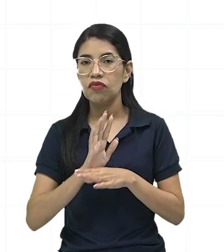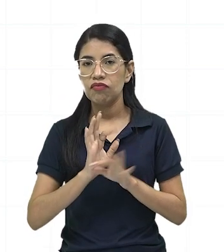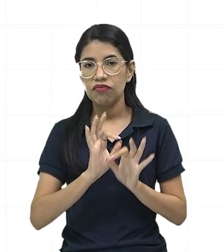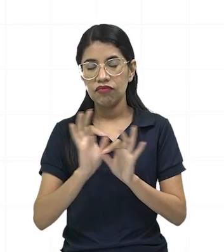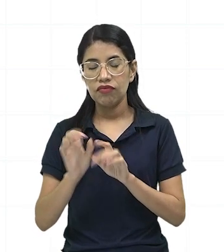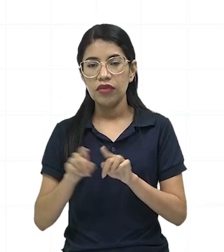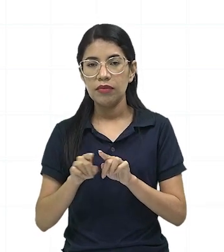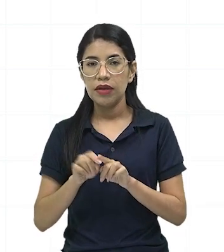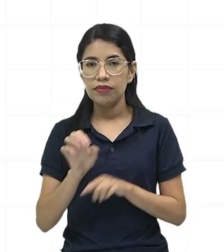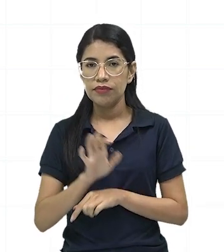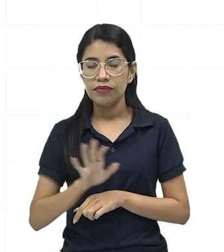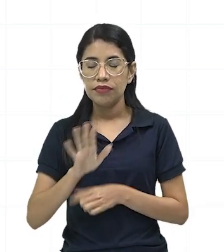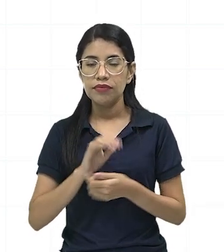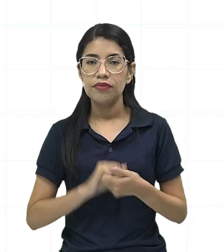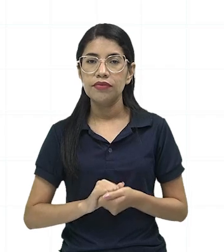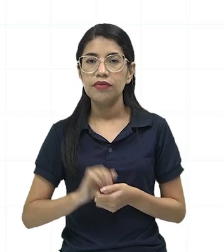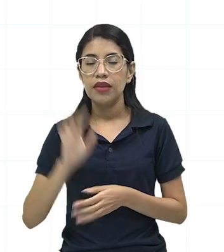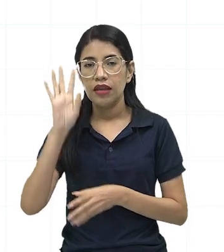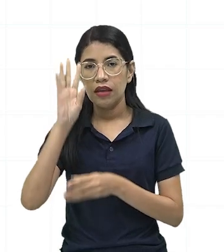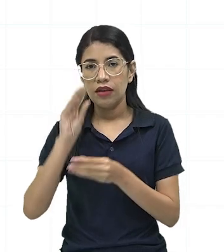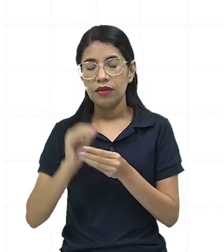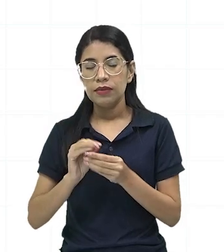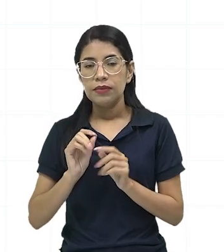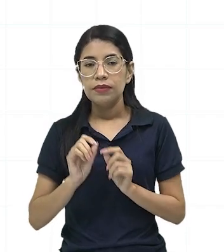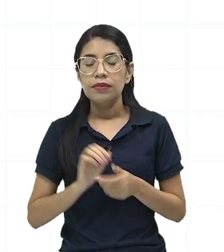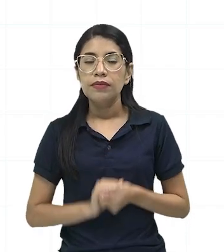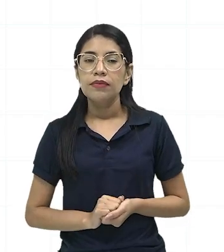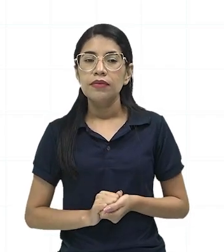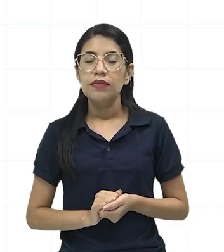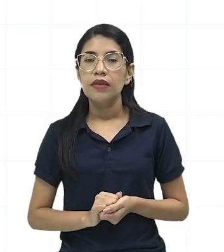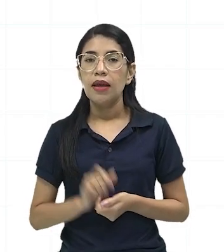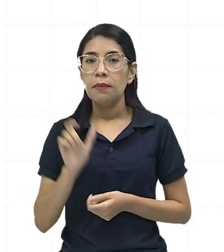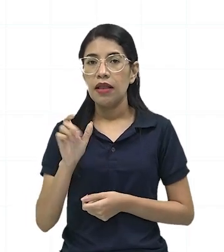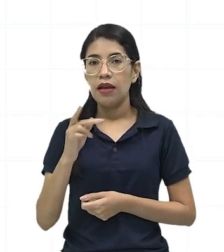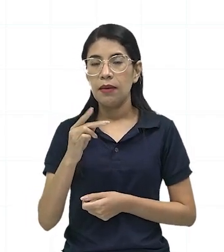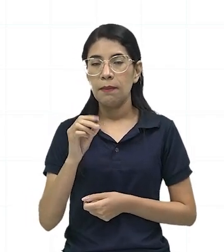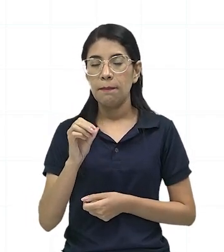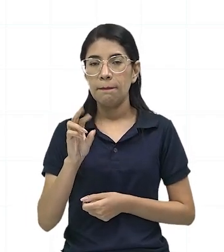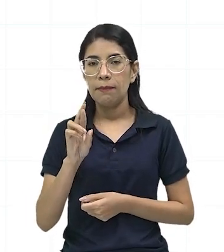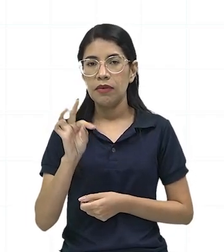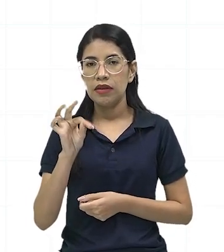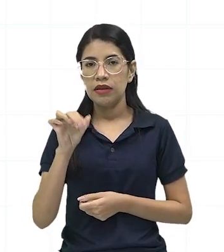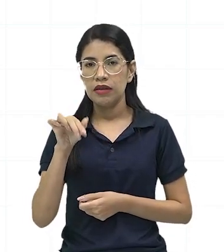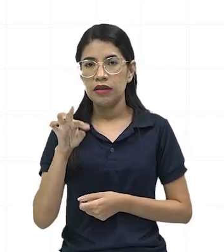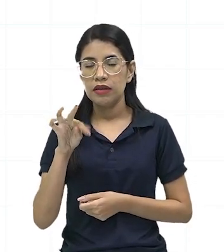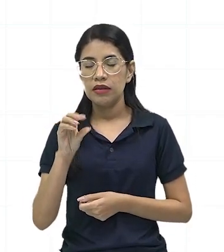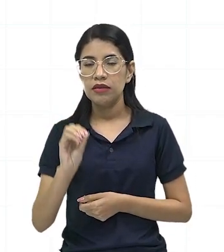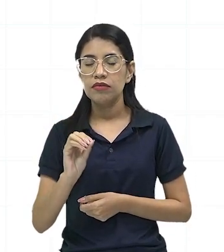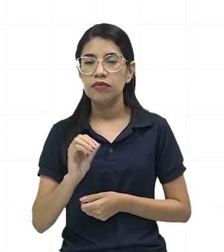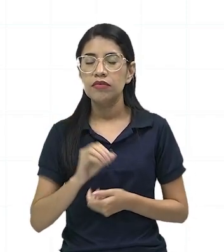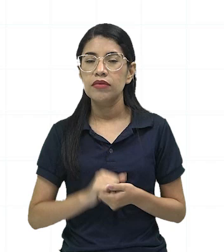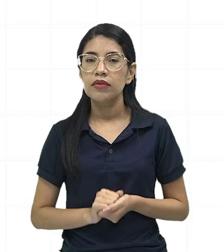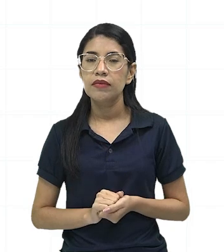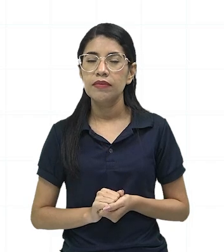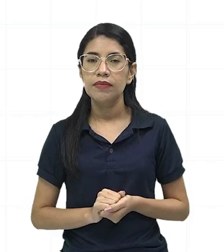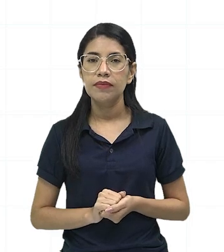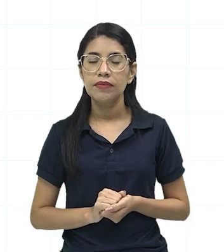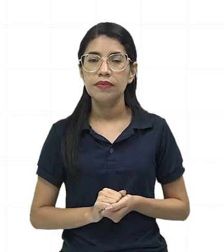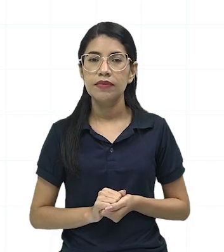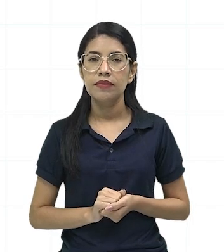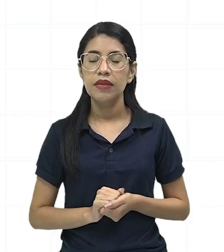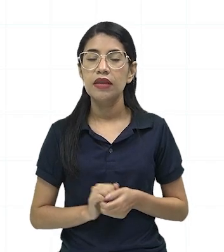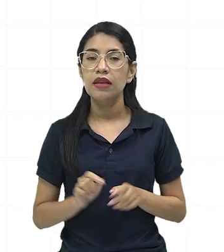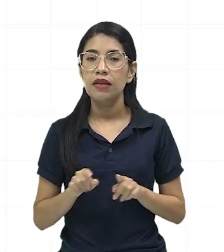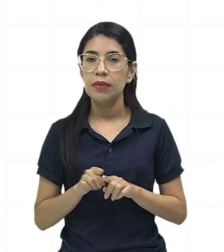seu ponto. E na conclusão, portanto, o elemento conclusivo aí, né? Portanto, e fazendo já